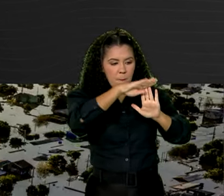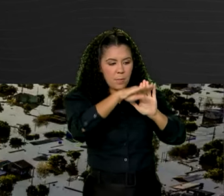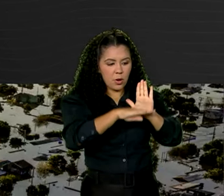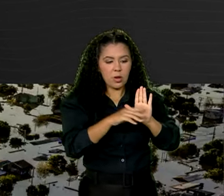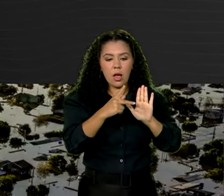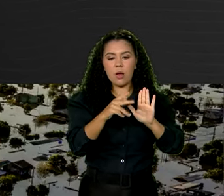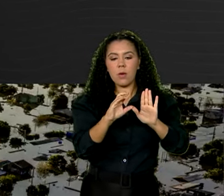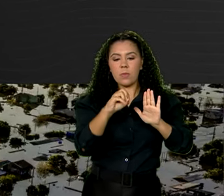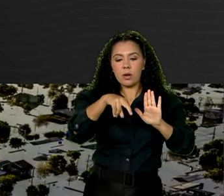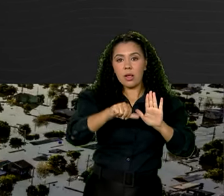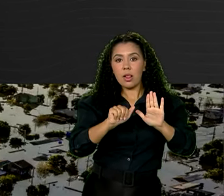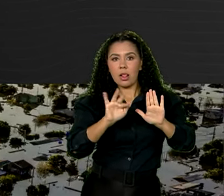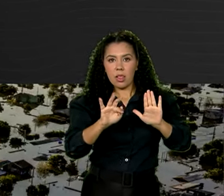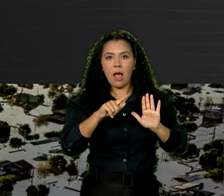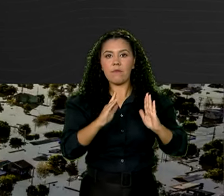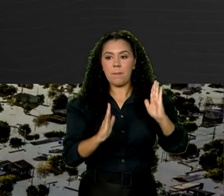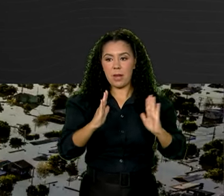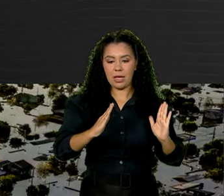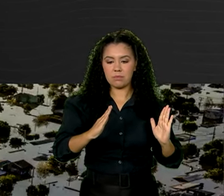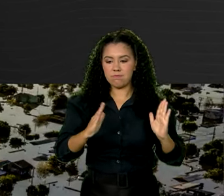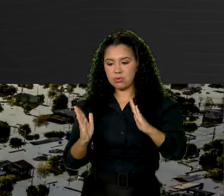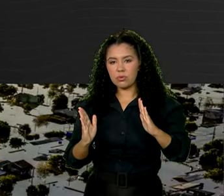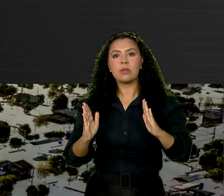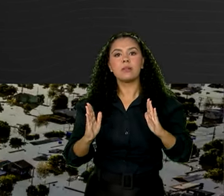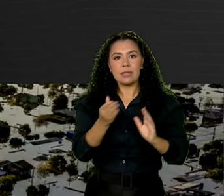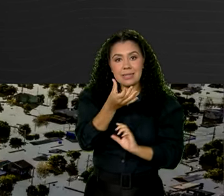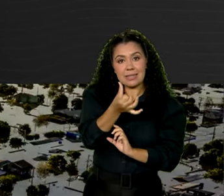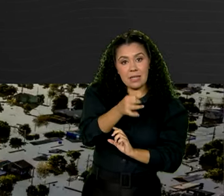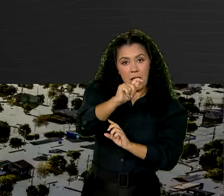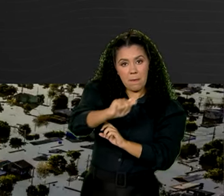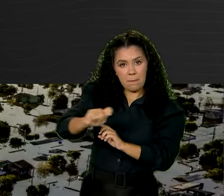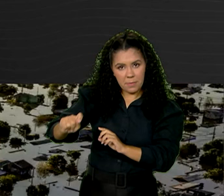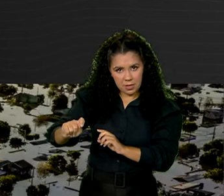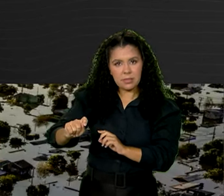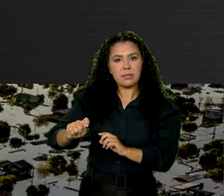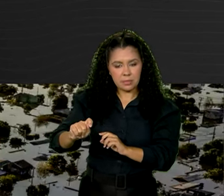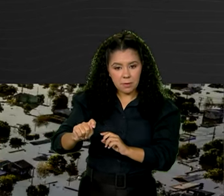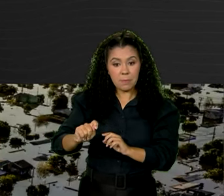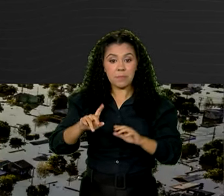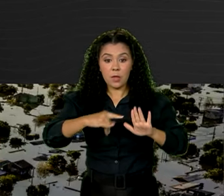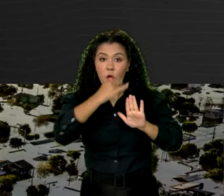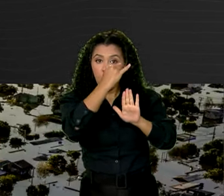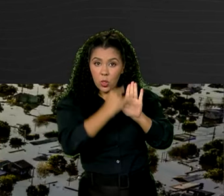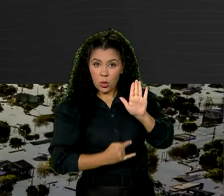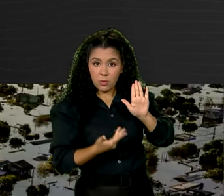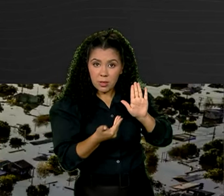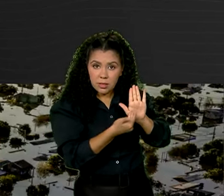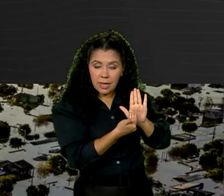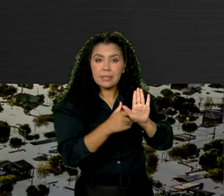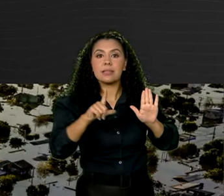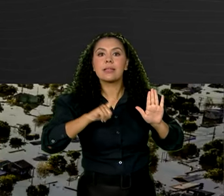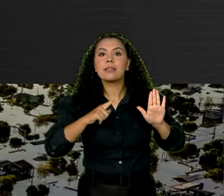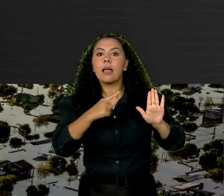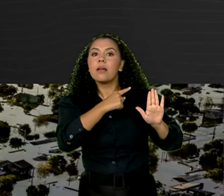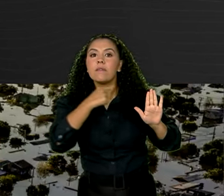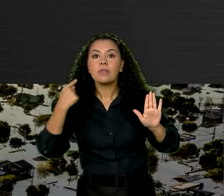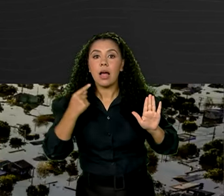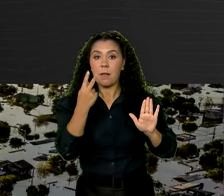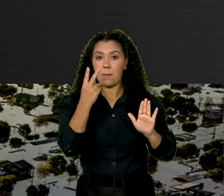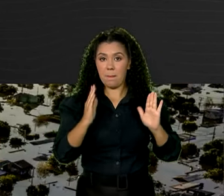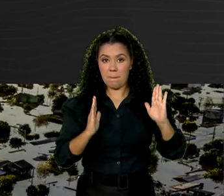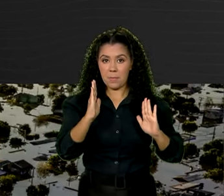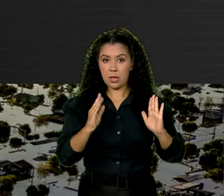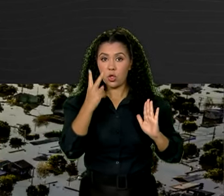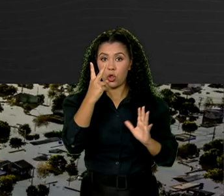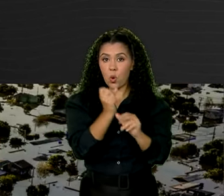DAP, também foi prorrogado por 6 meses no estado. O documento, com validade de 2 anos,